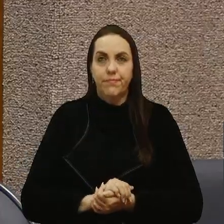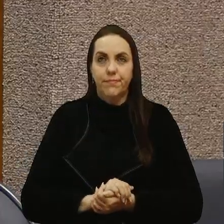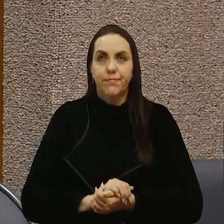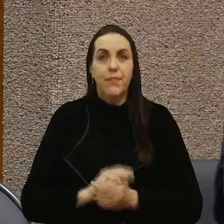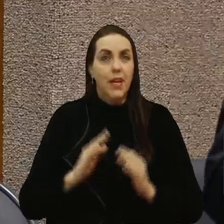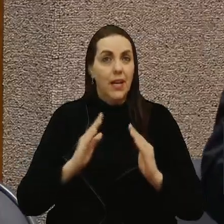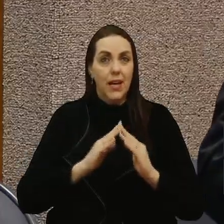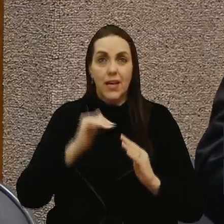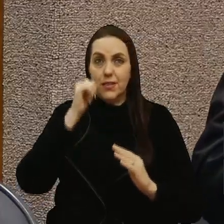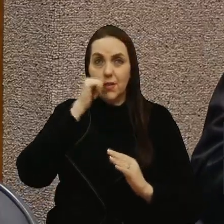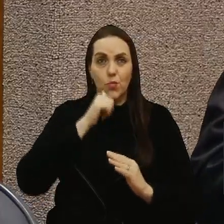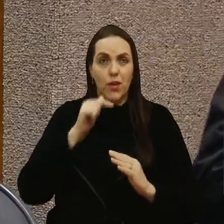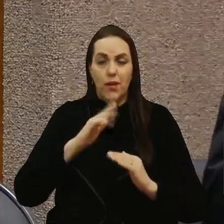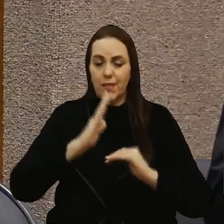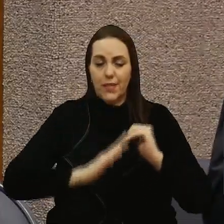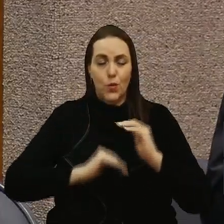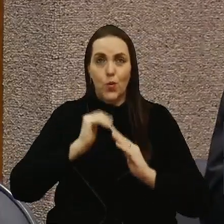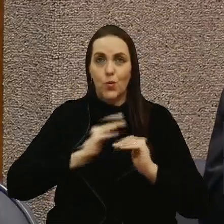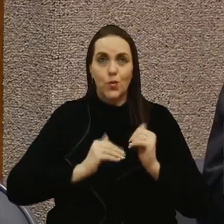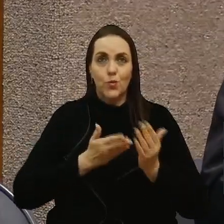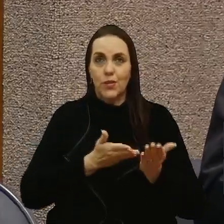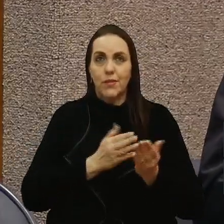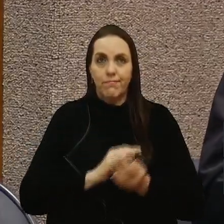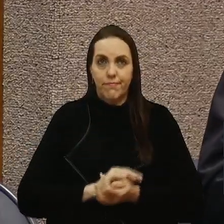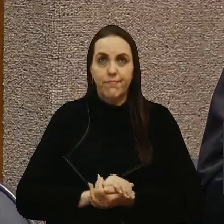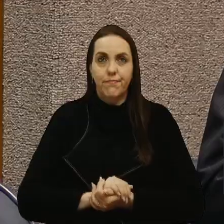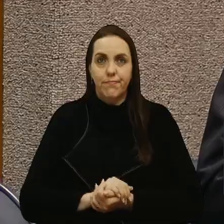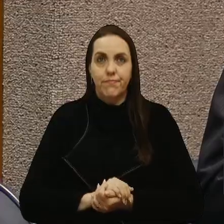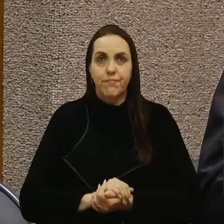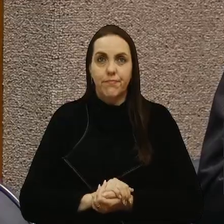A Casa da Mulher que será construída.